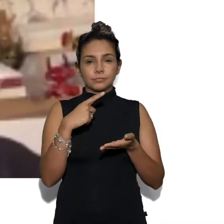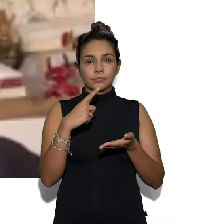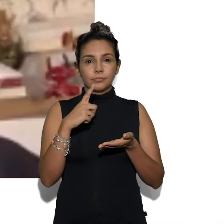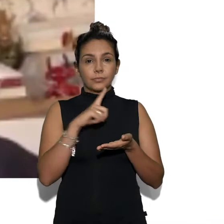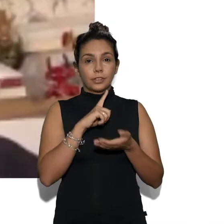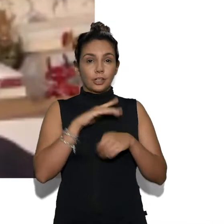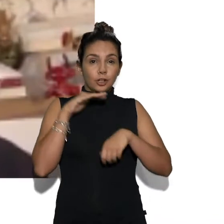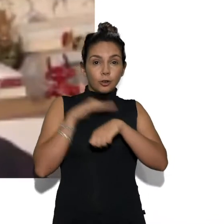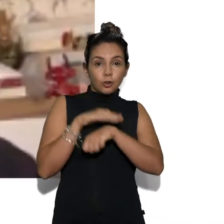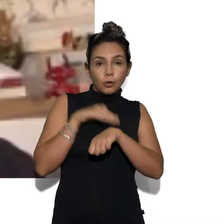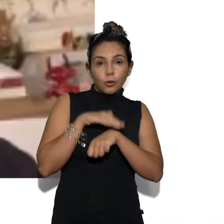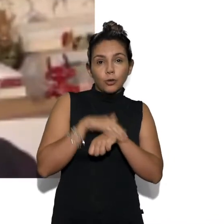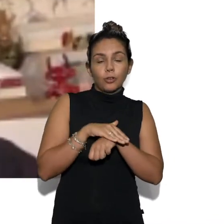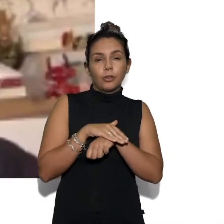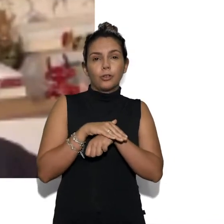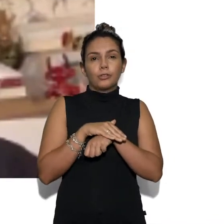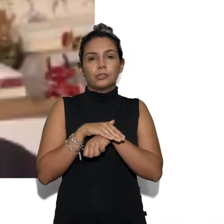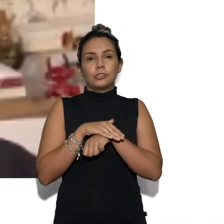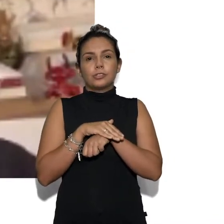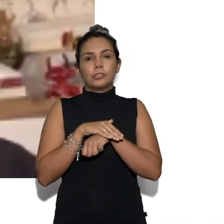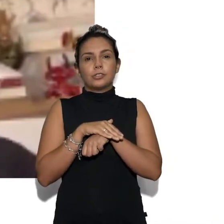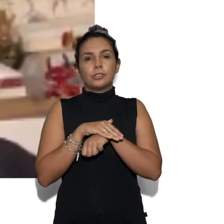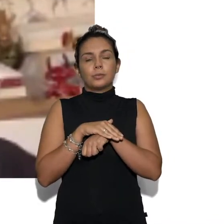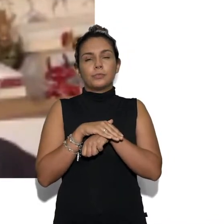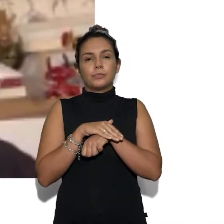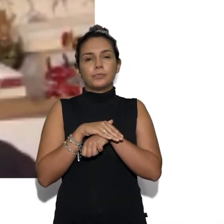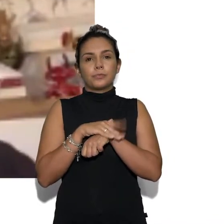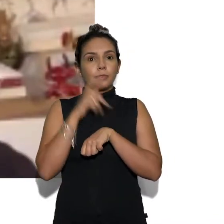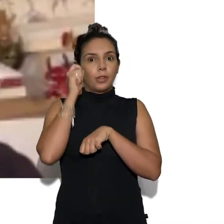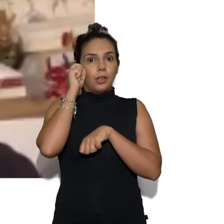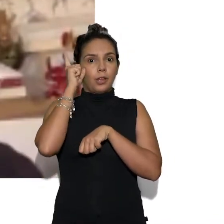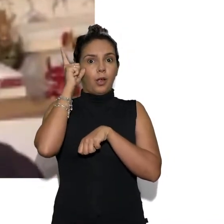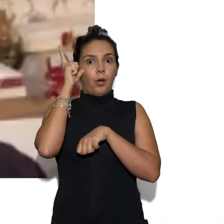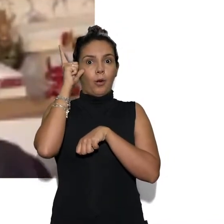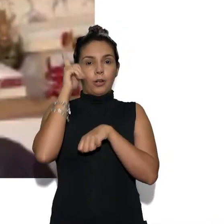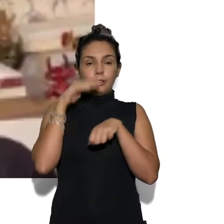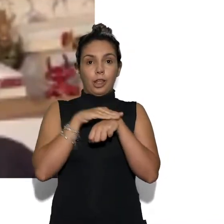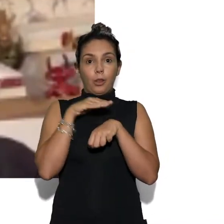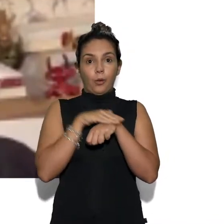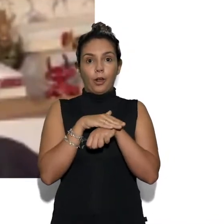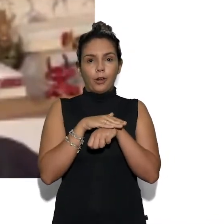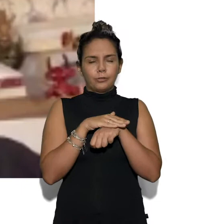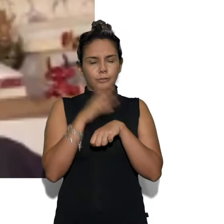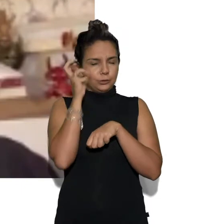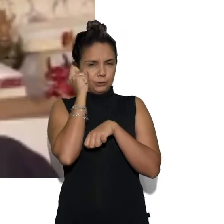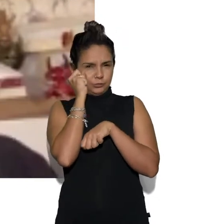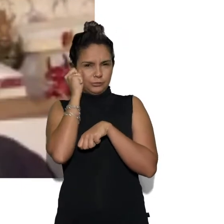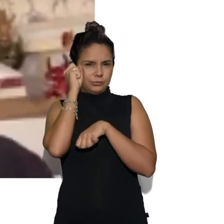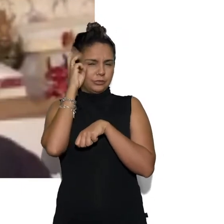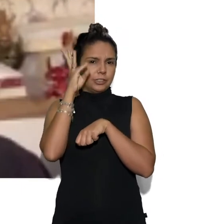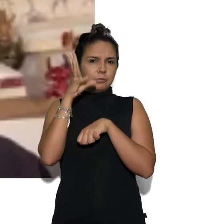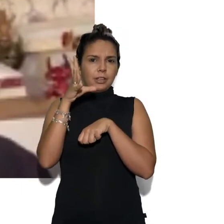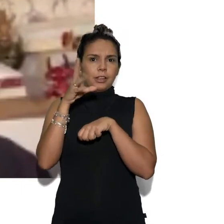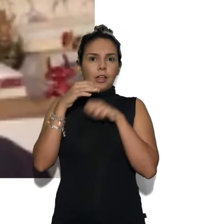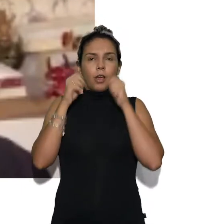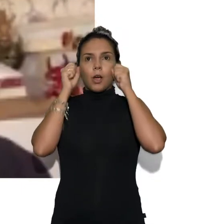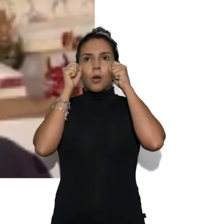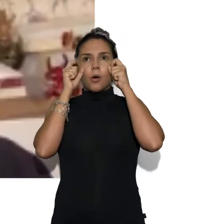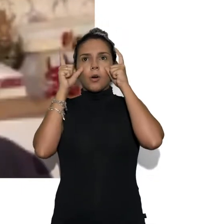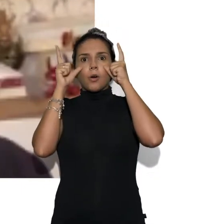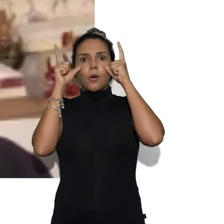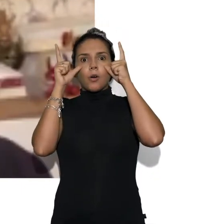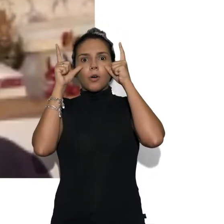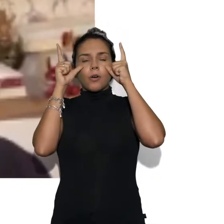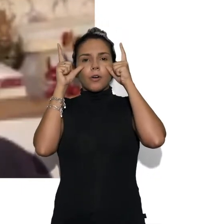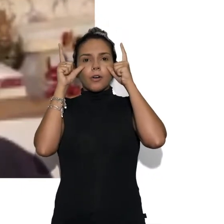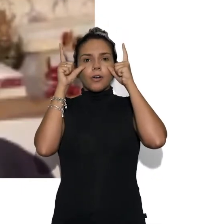ter noites de sobressalto, em que acordei várias vezes, vendo claramente